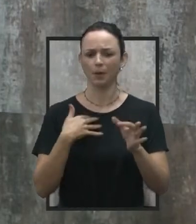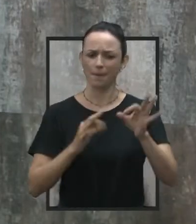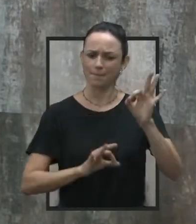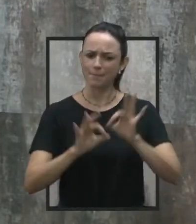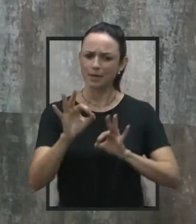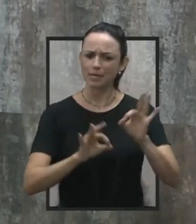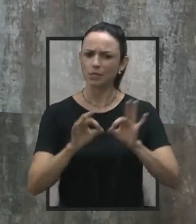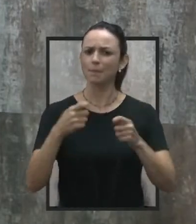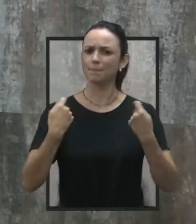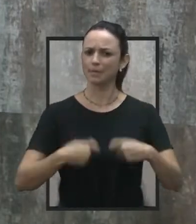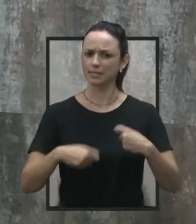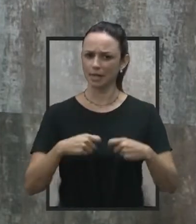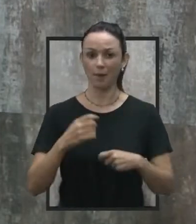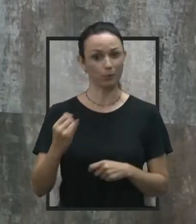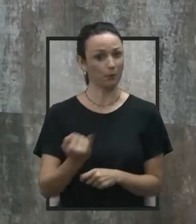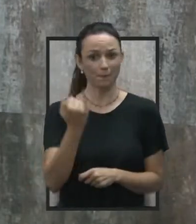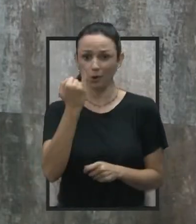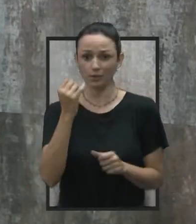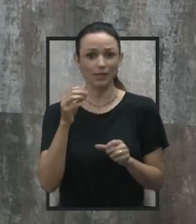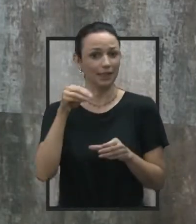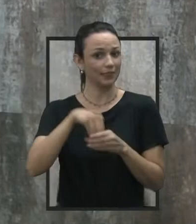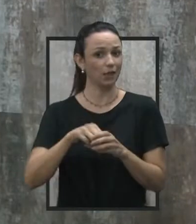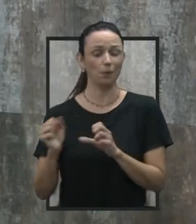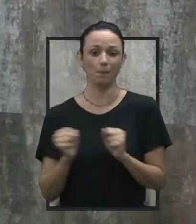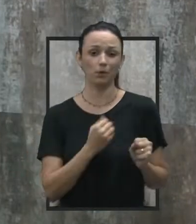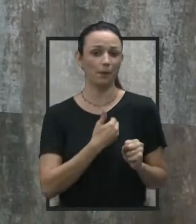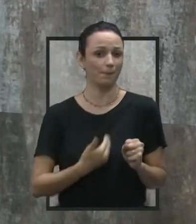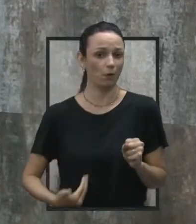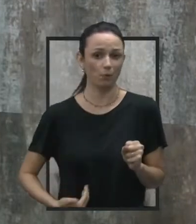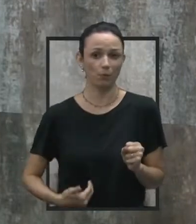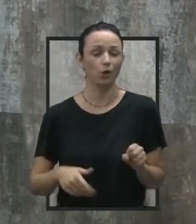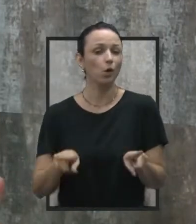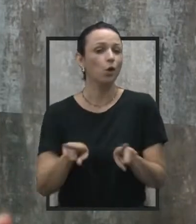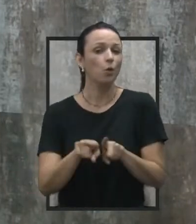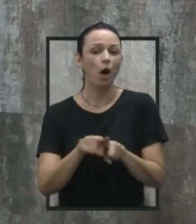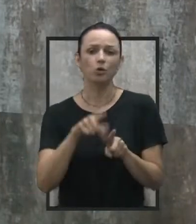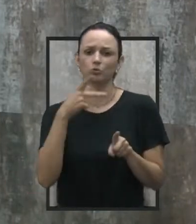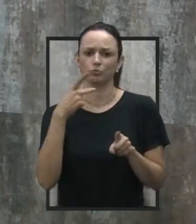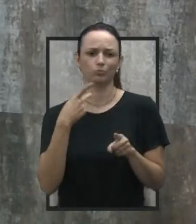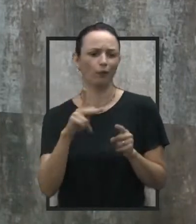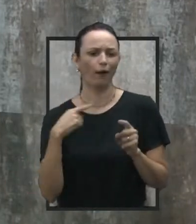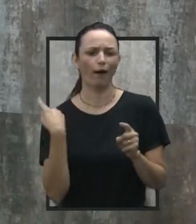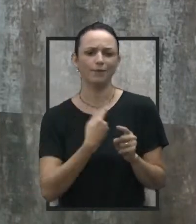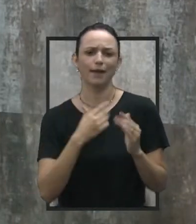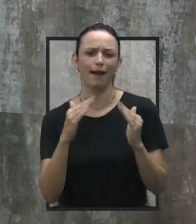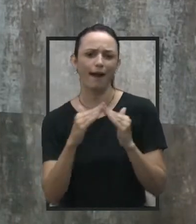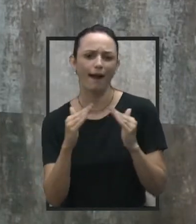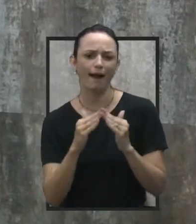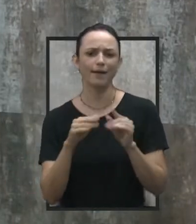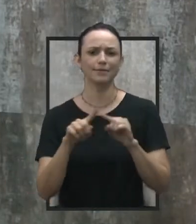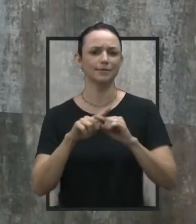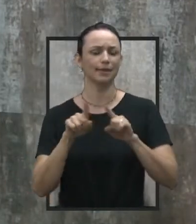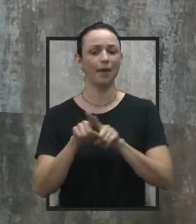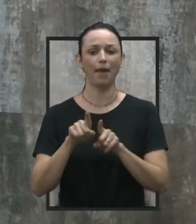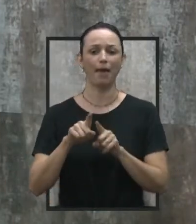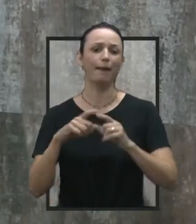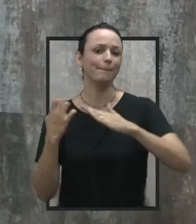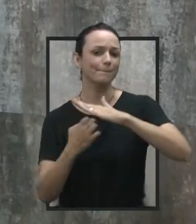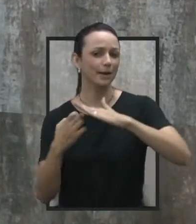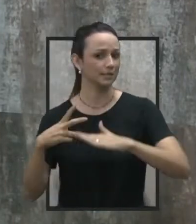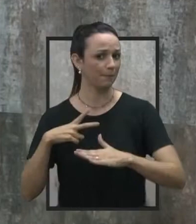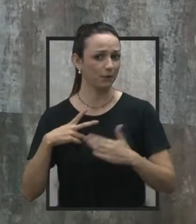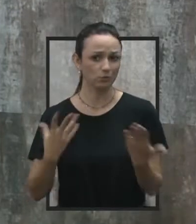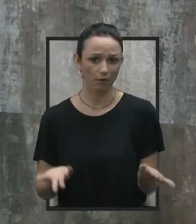um planejamento. O planejamento é fundamental no poder público, assim como é na nossa casa, assim como é nas empresas privadas.